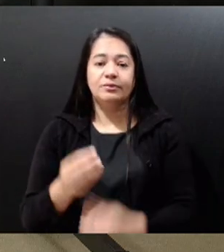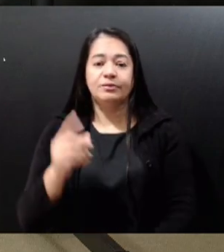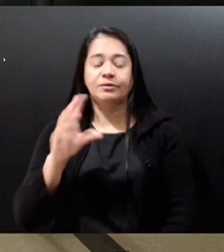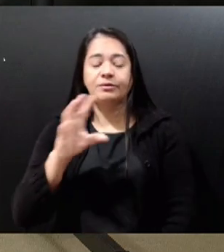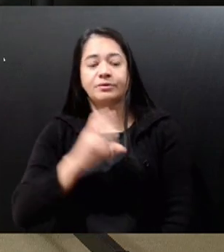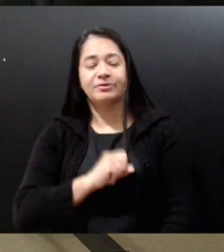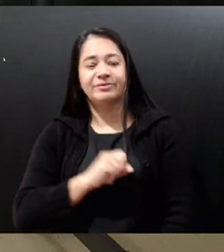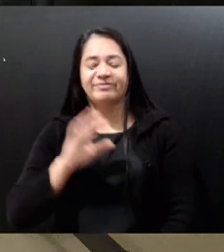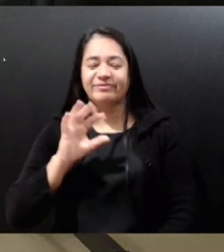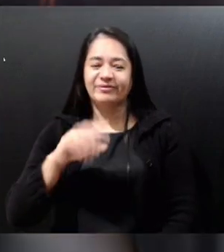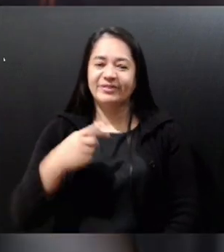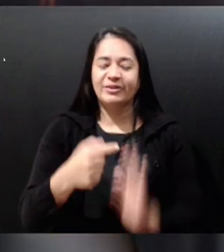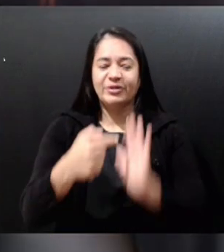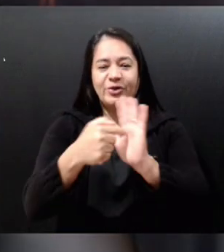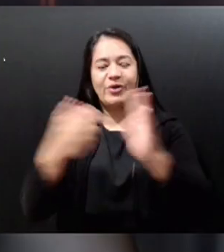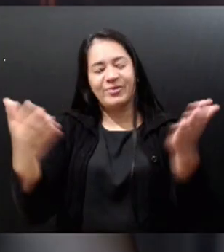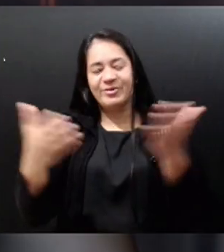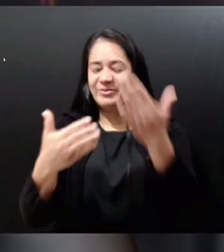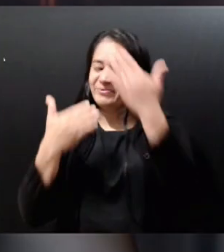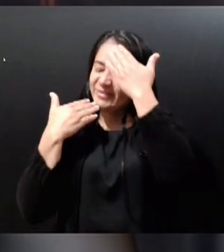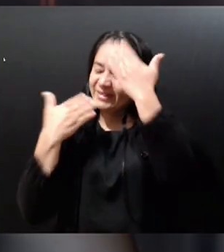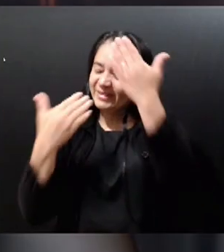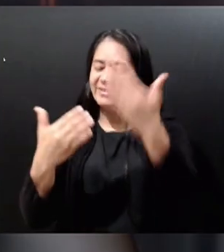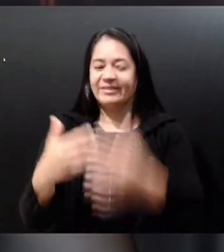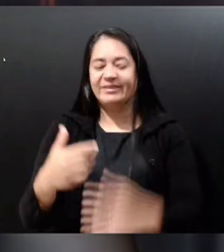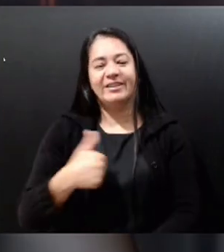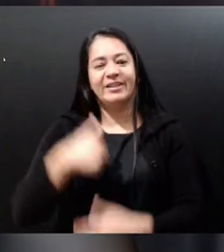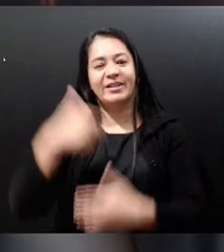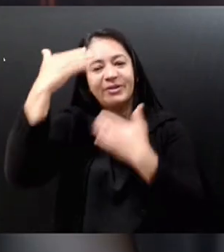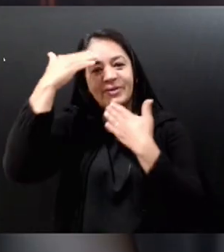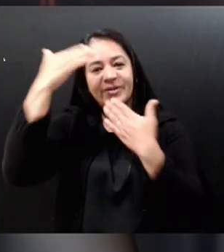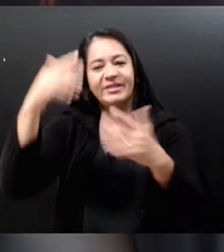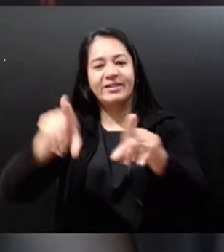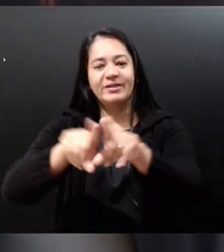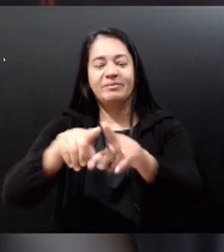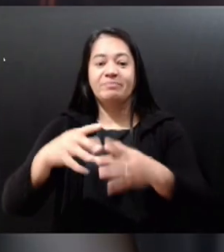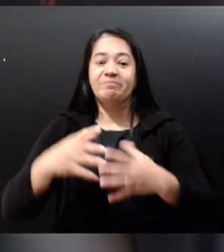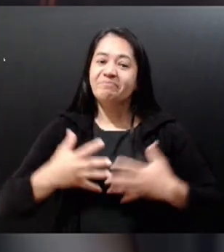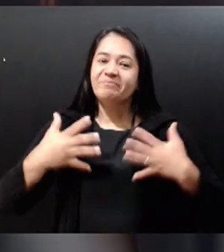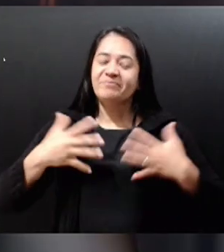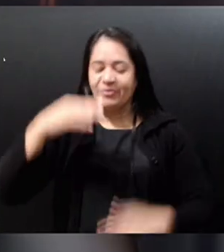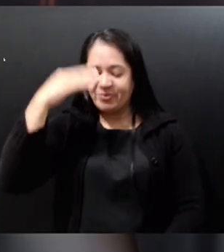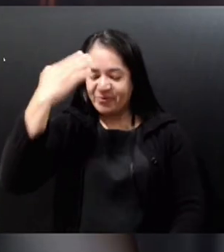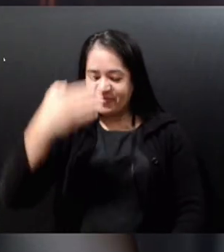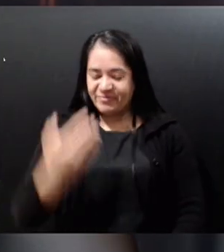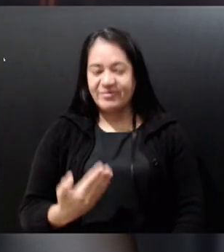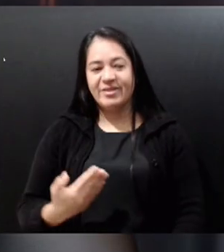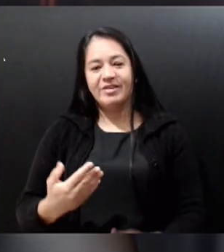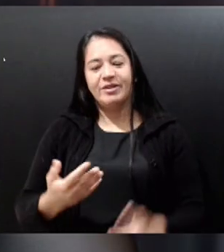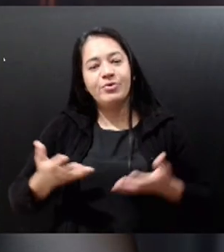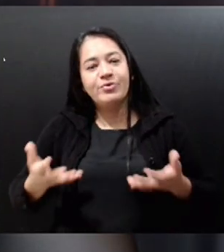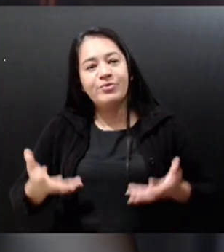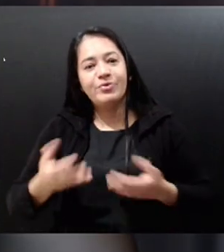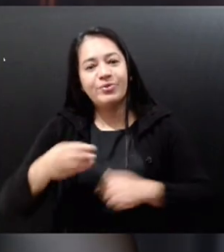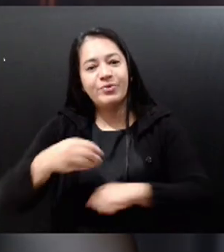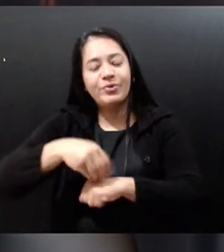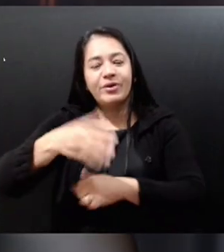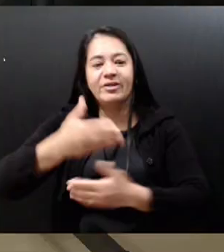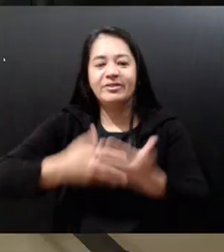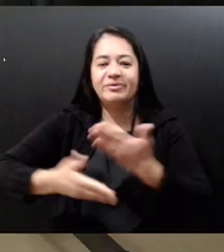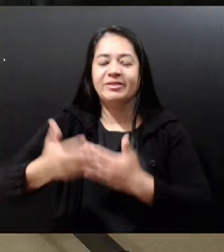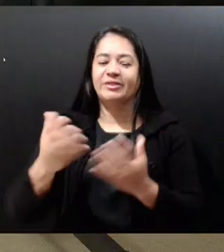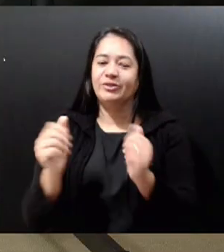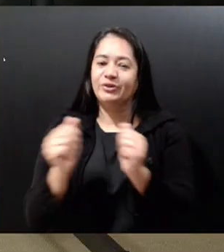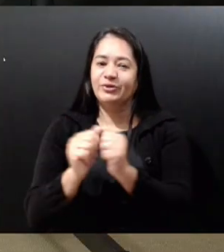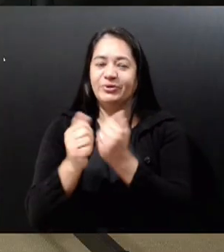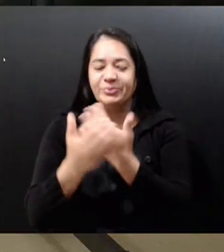aqui. Obrigada. Muito obrigada. Para mim também foi uma honra estar aqui, poder contribuir e aprender com vocês.